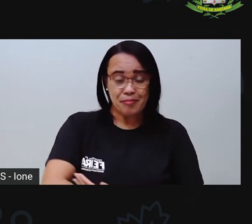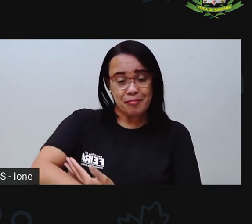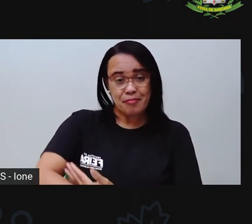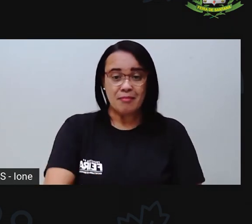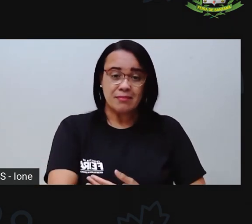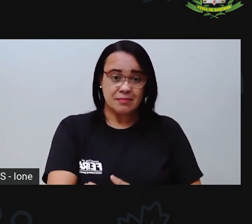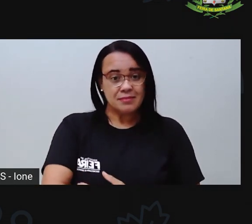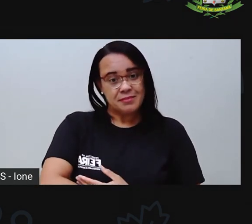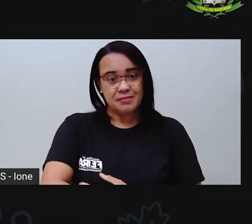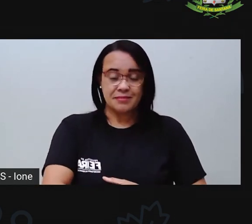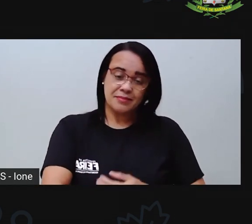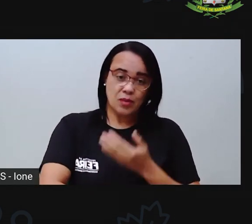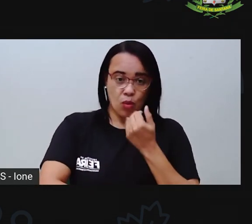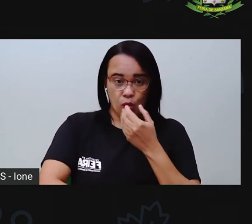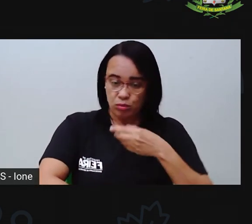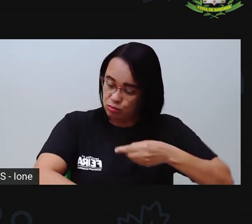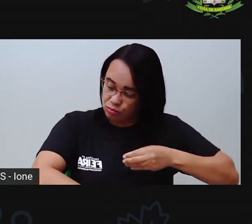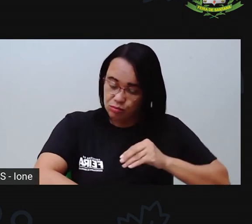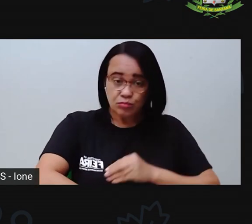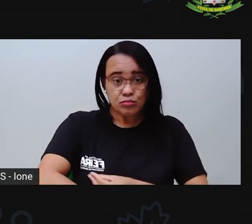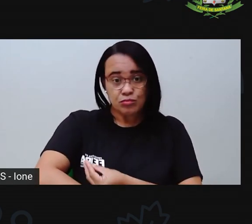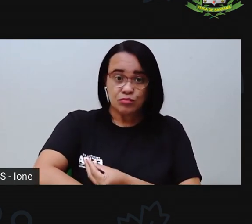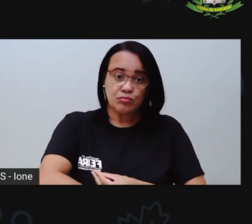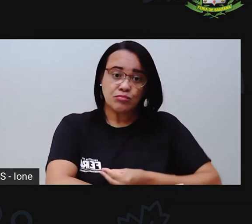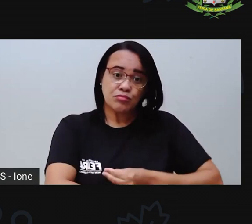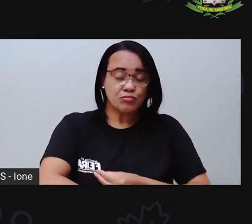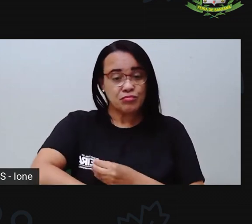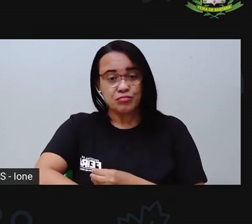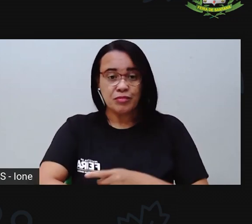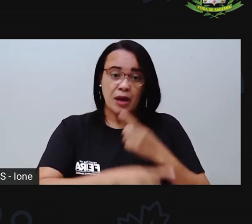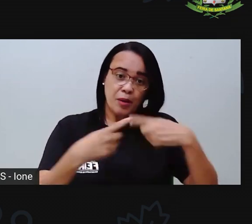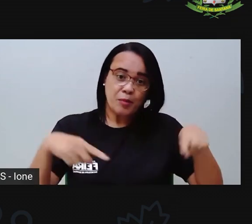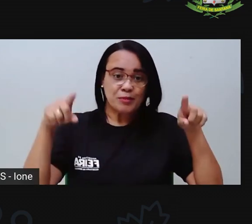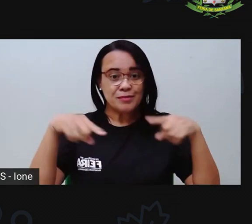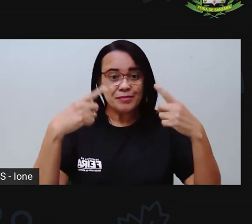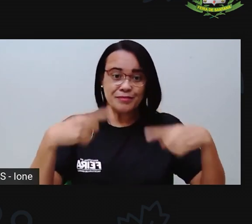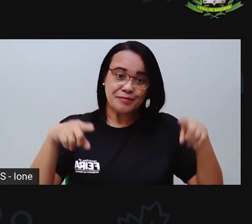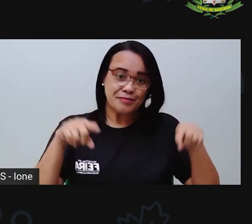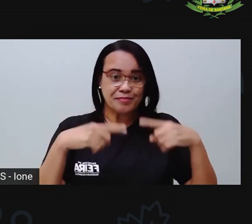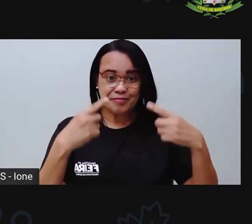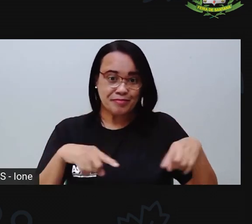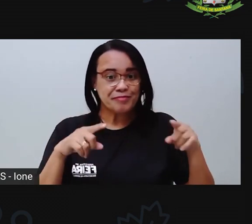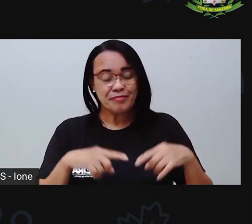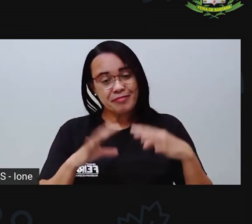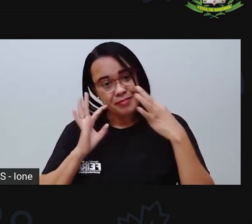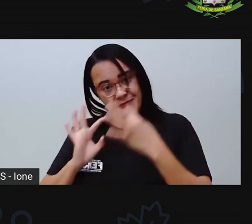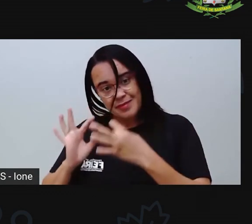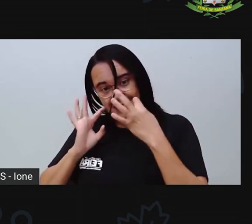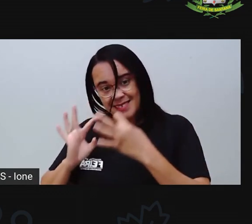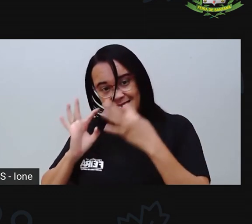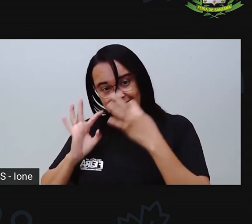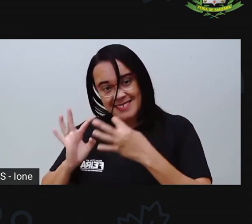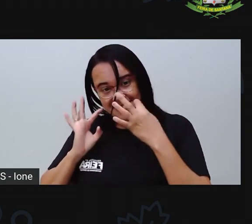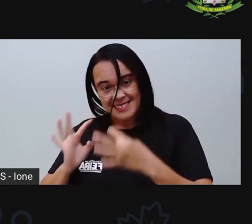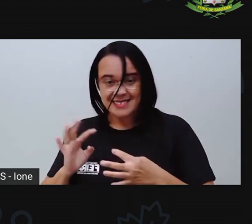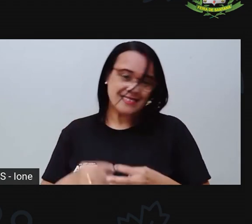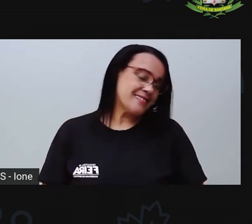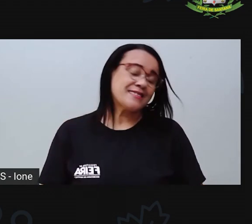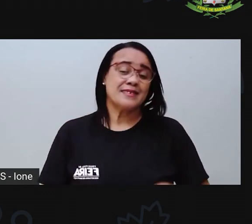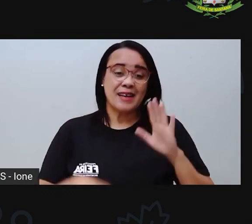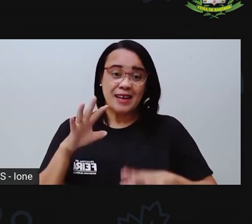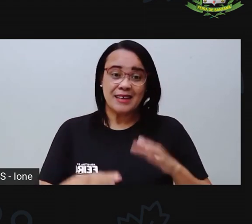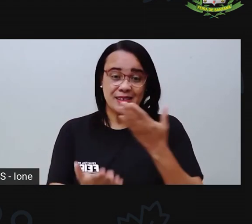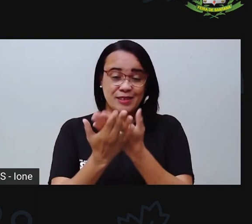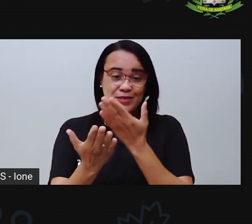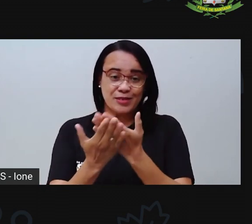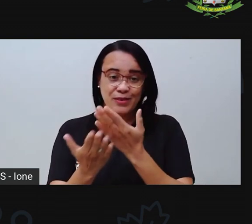dar papinha na boca da criança, a gente canta a parlenda, né? Quando a gente está brincando na escola, a gente fala um, dois, feijão com